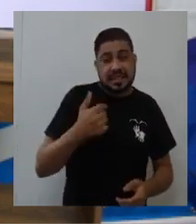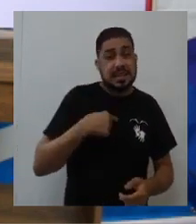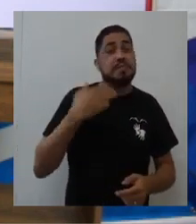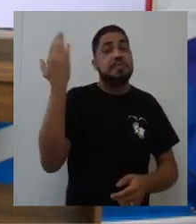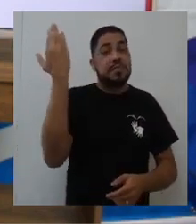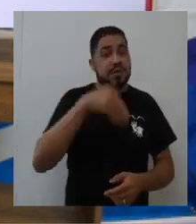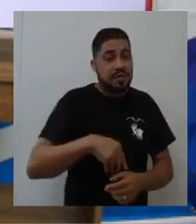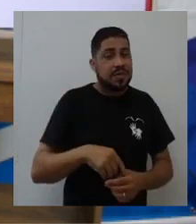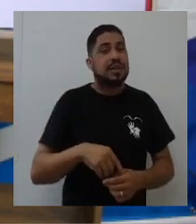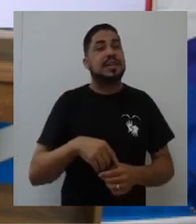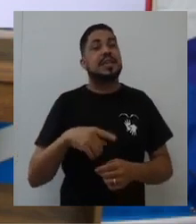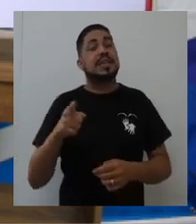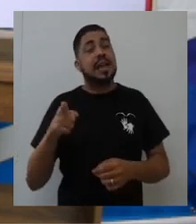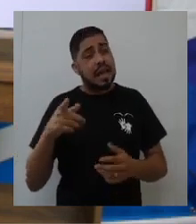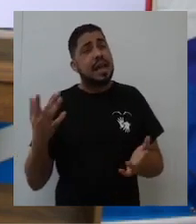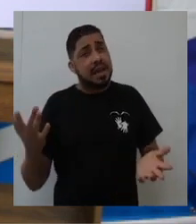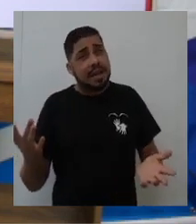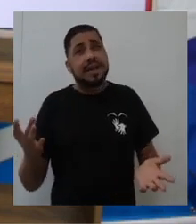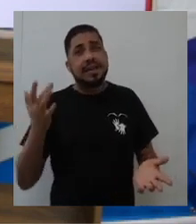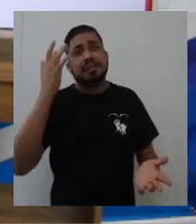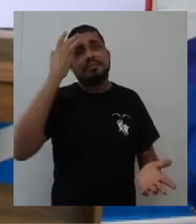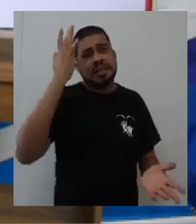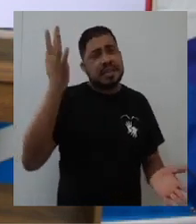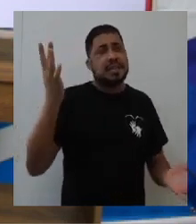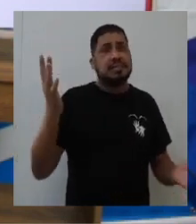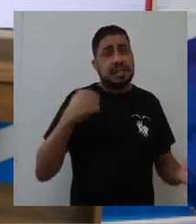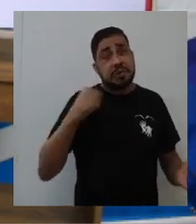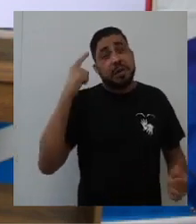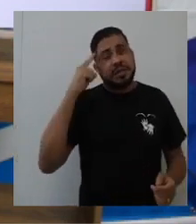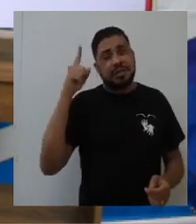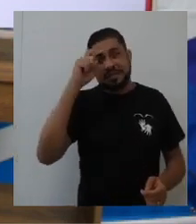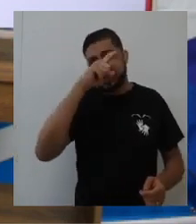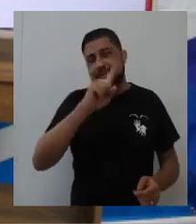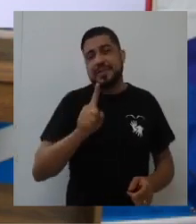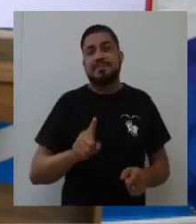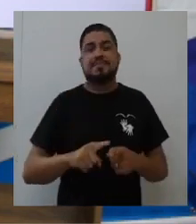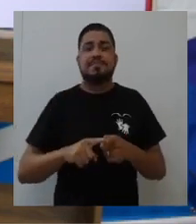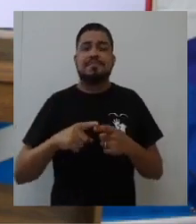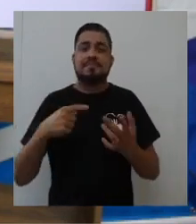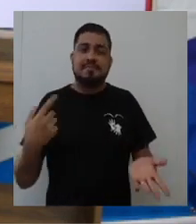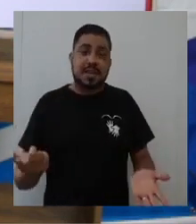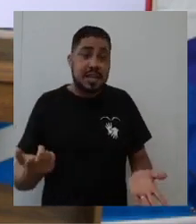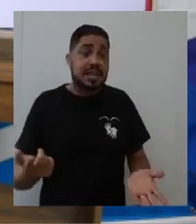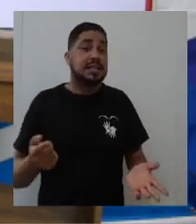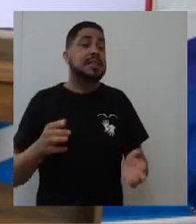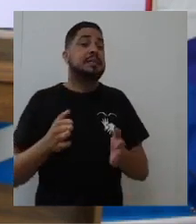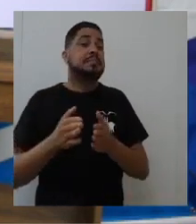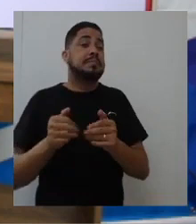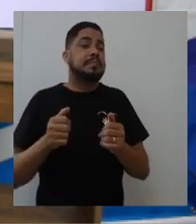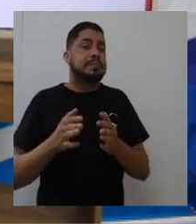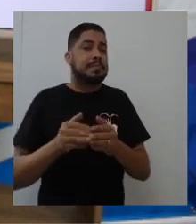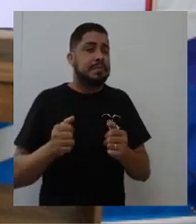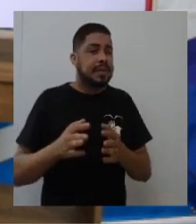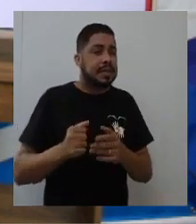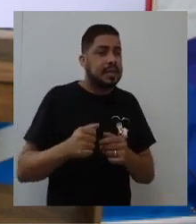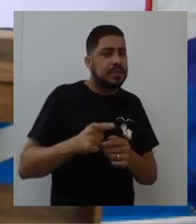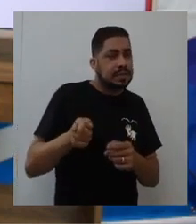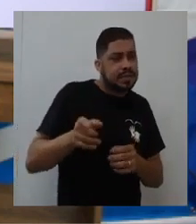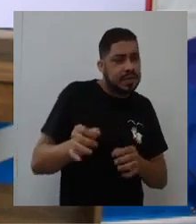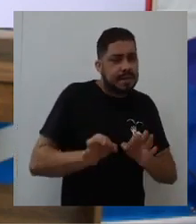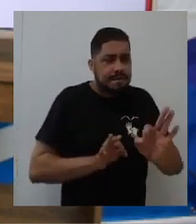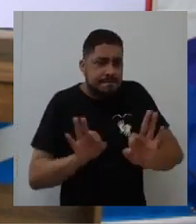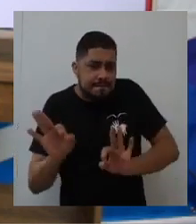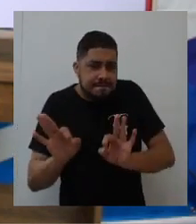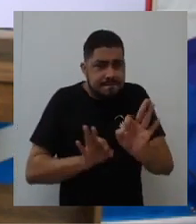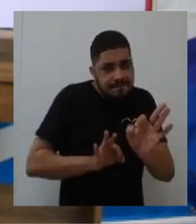provar para vocês que até é fácil, viu? Eu não acho que é difícil não. Mas ele pede uma malandragem